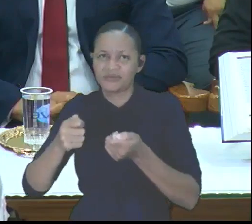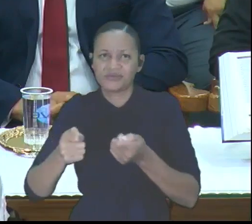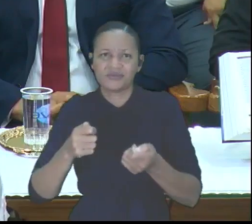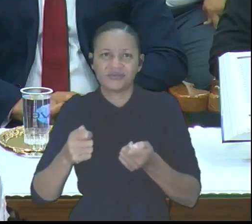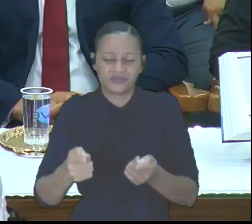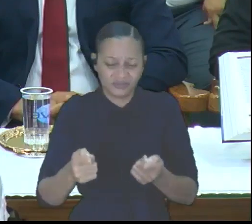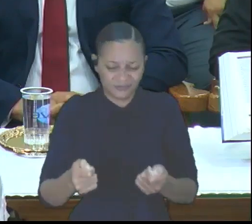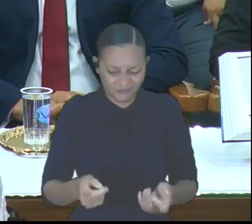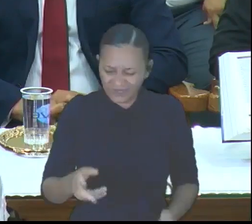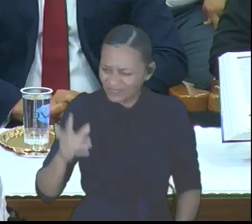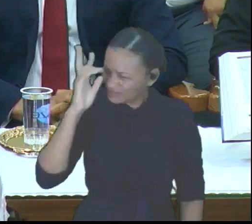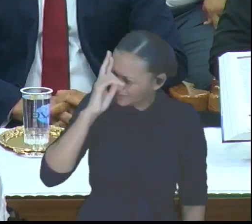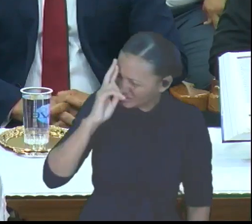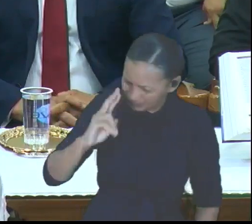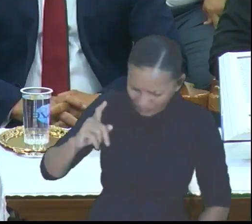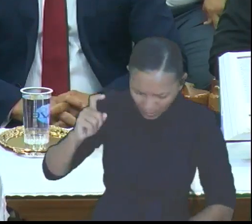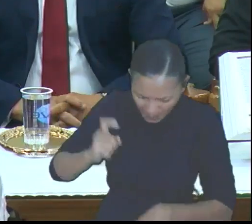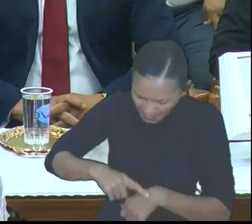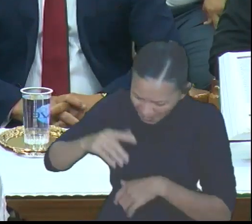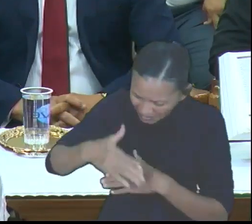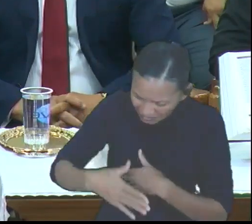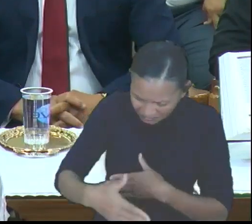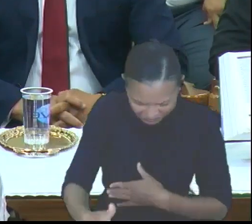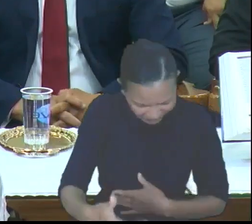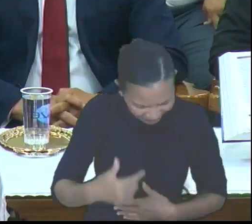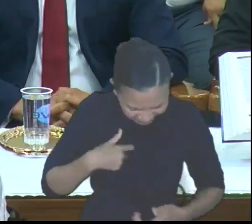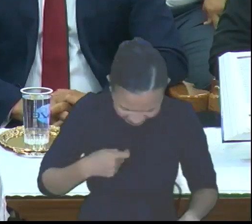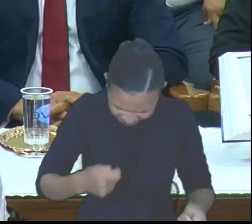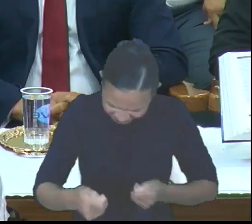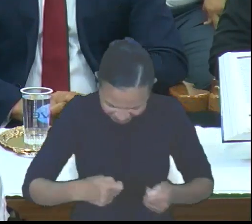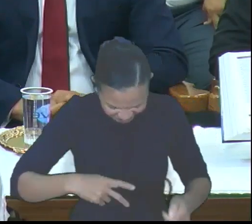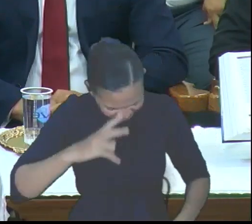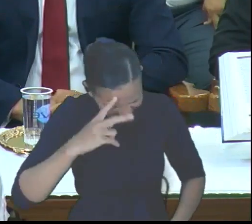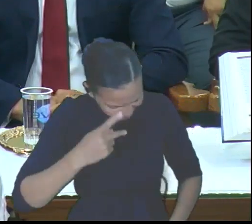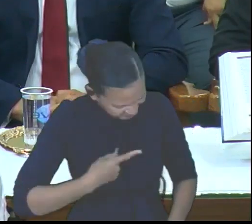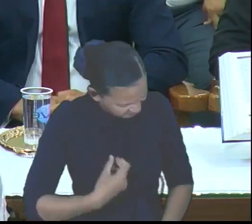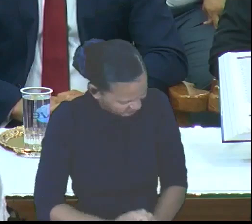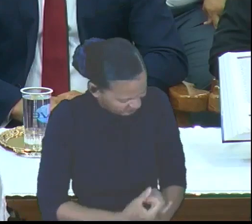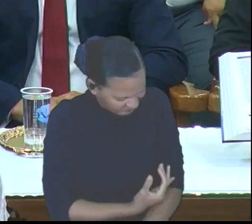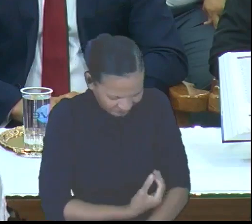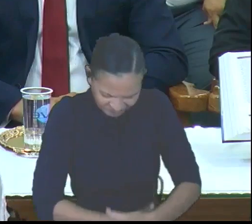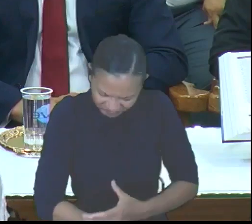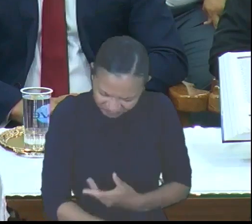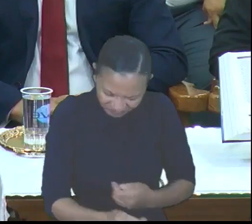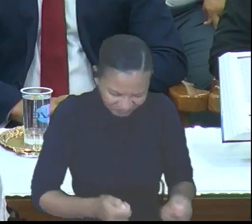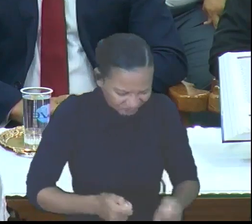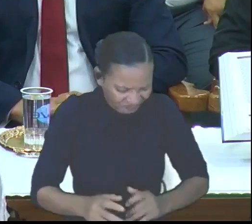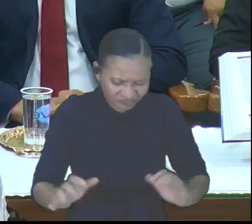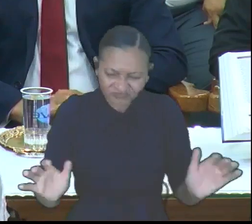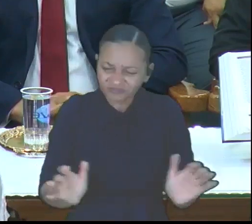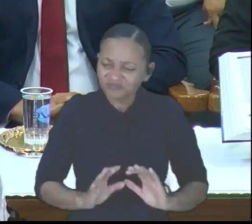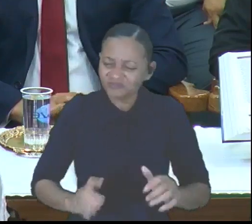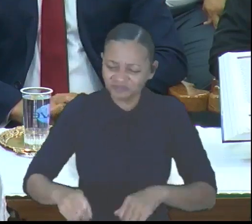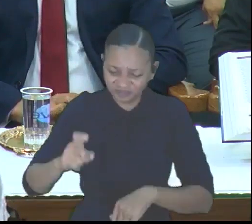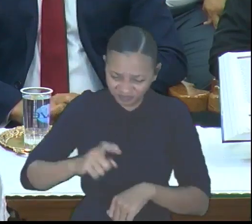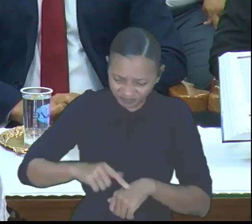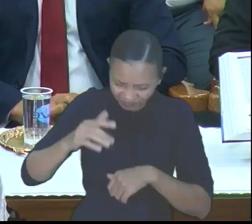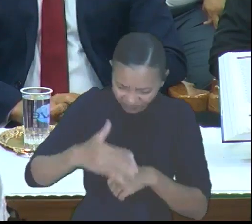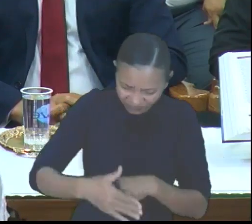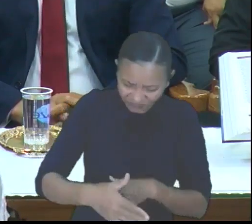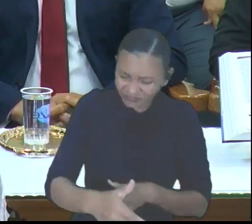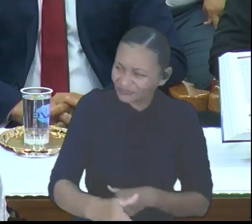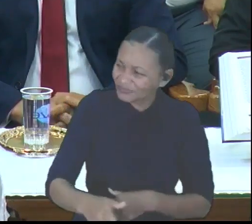de hoje, eu não serei controlado pelas minhas emoções. A partir de hoje eu deixo o